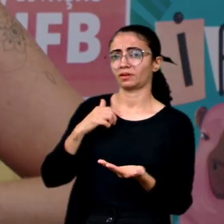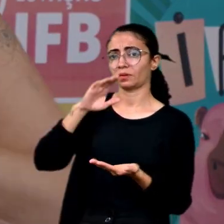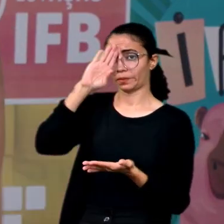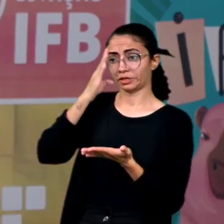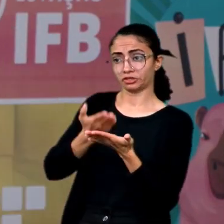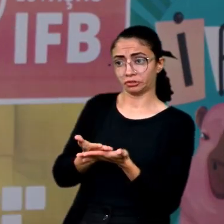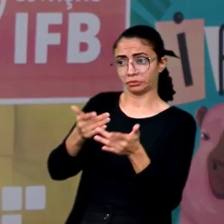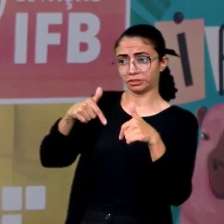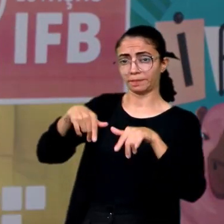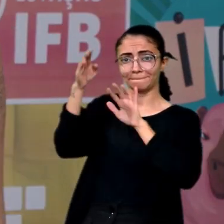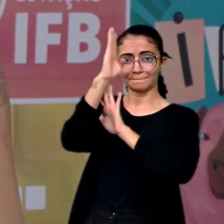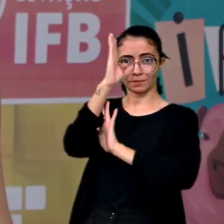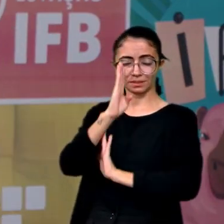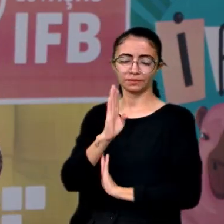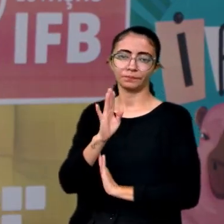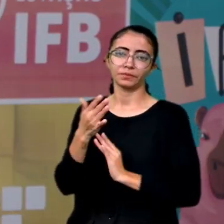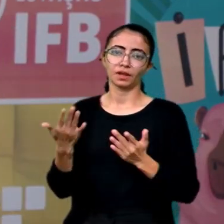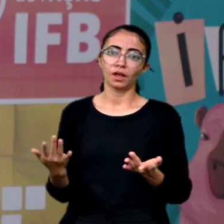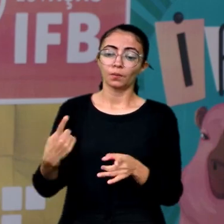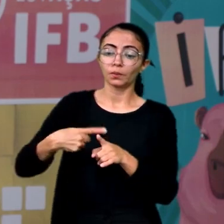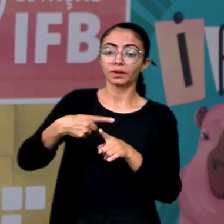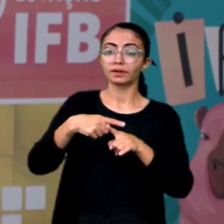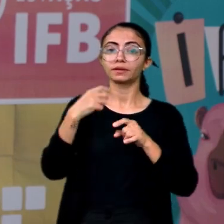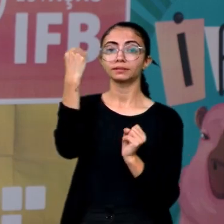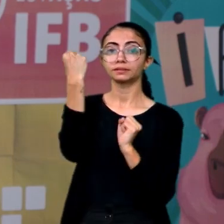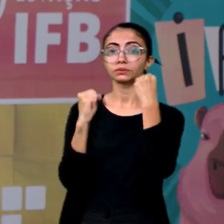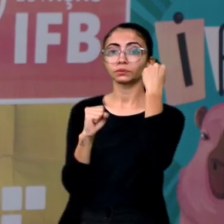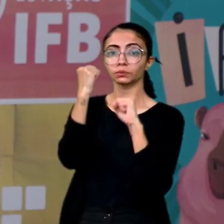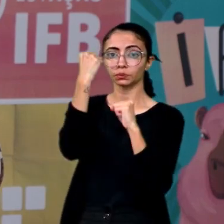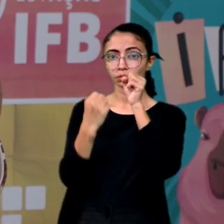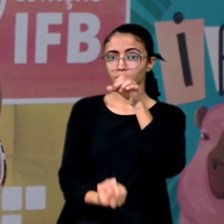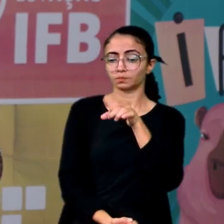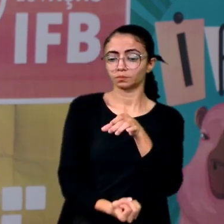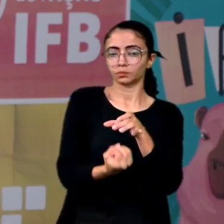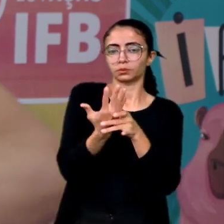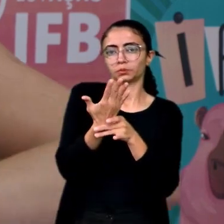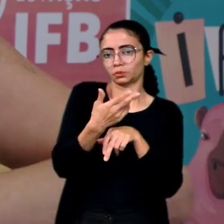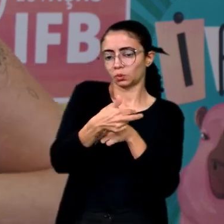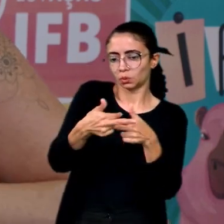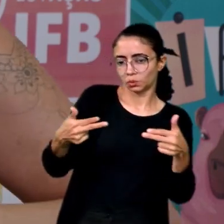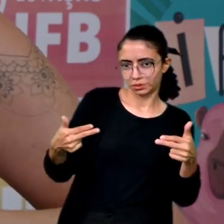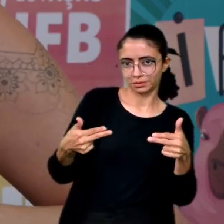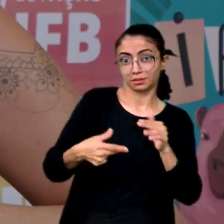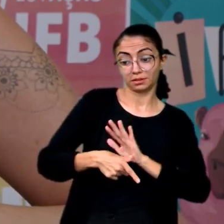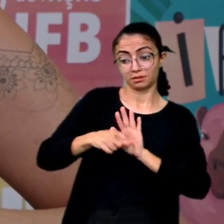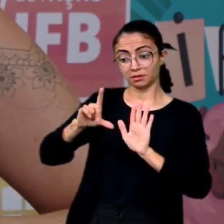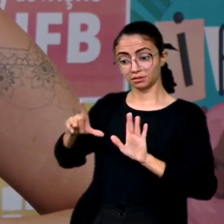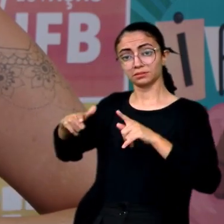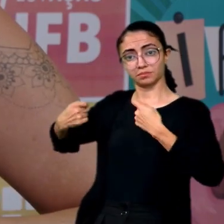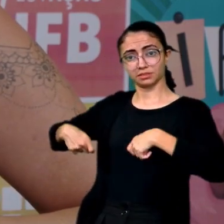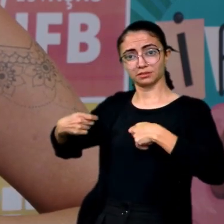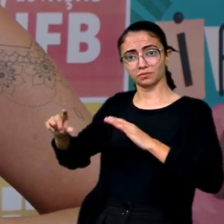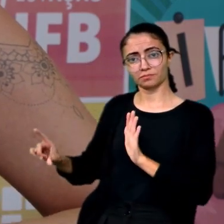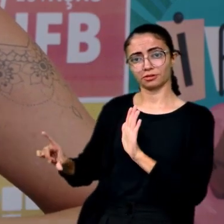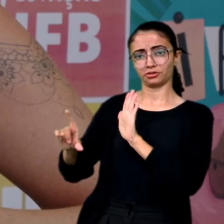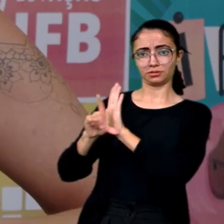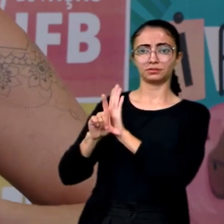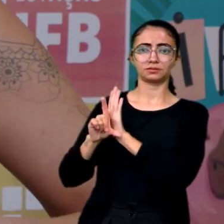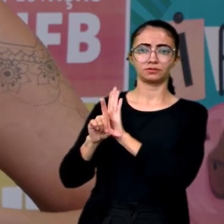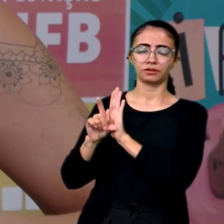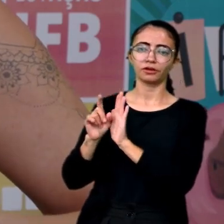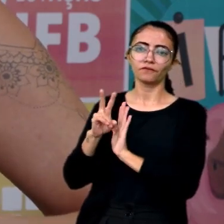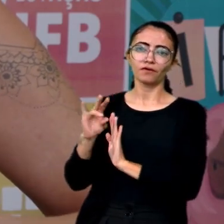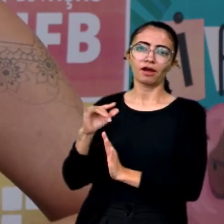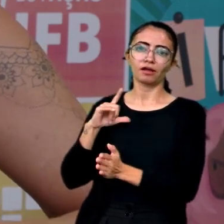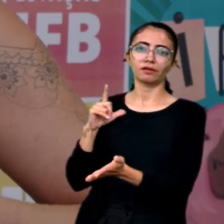pelo menos, porque é o seguinte, para que essas indústrias façam alguma coisa, tem que existir uma legislação que obrigue